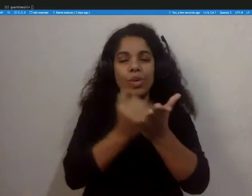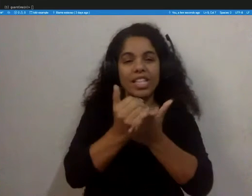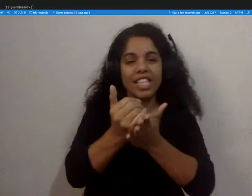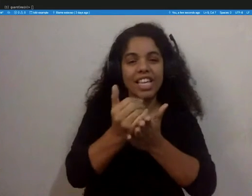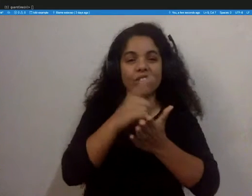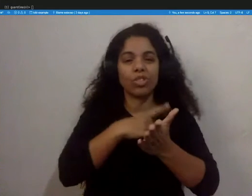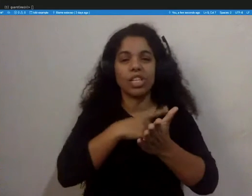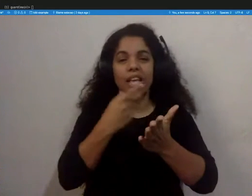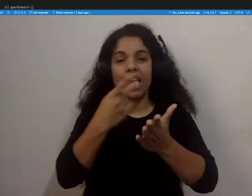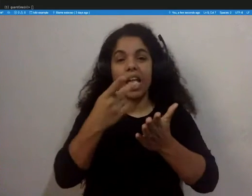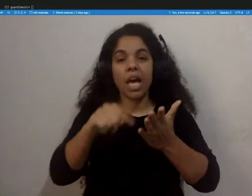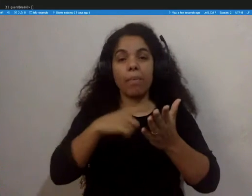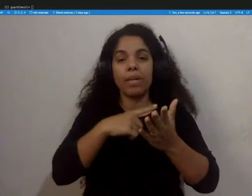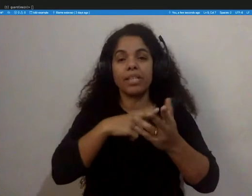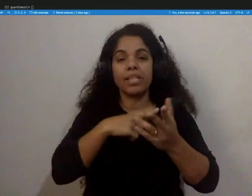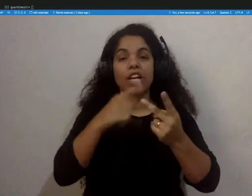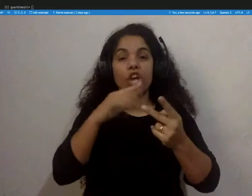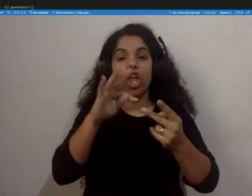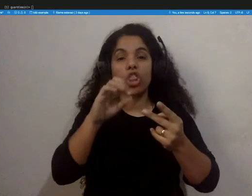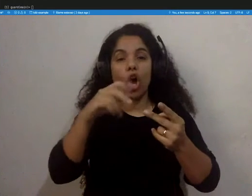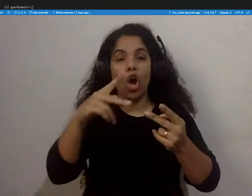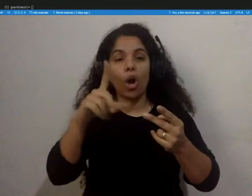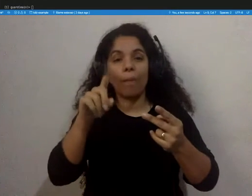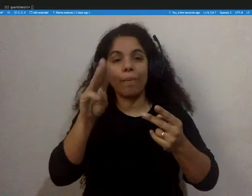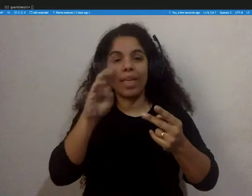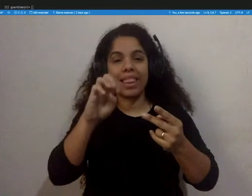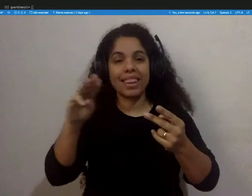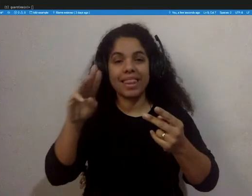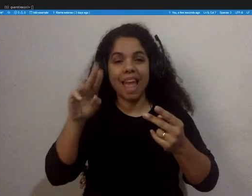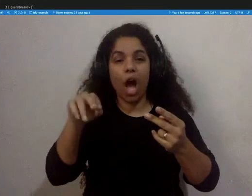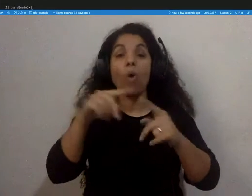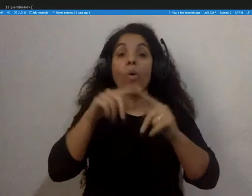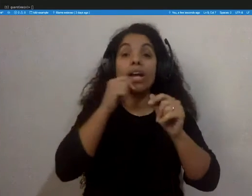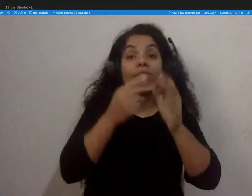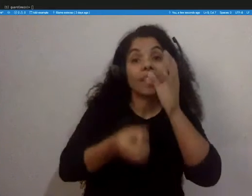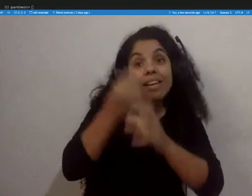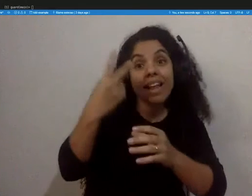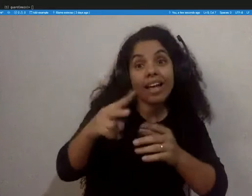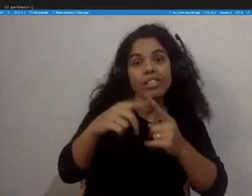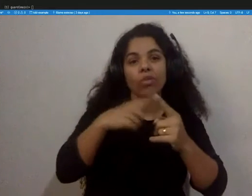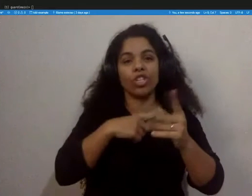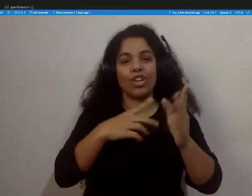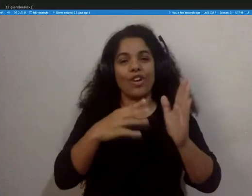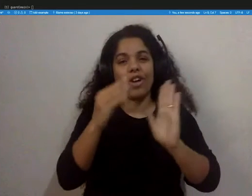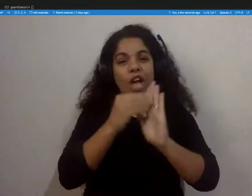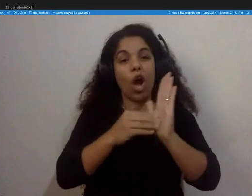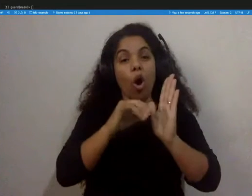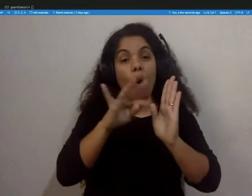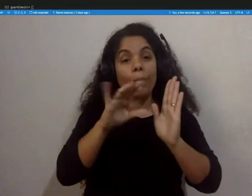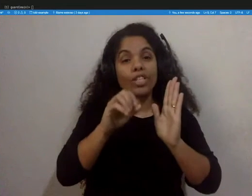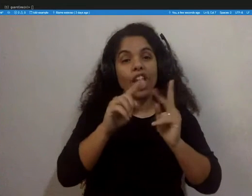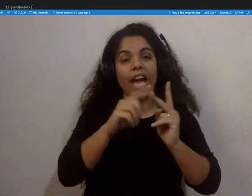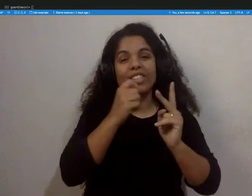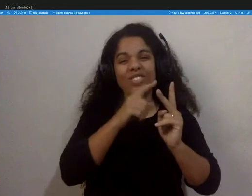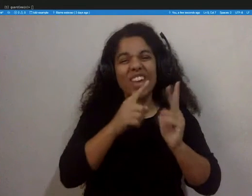sobre ter uma abordagem top-down, é que ao fazer esse processo de criação de objetos fake,